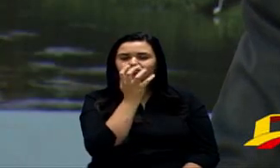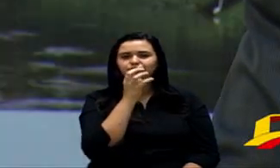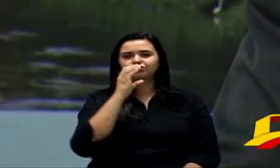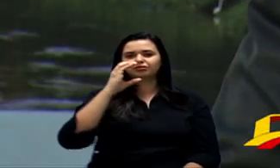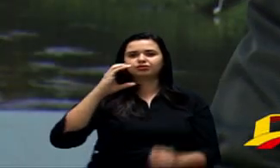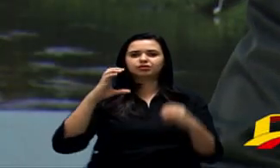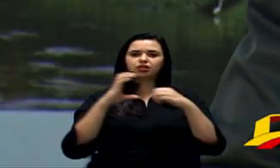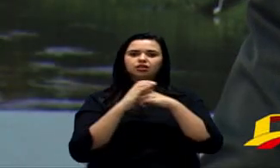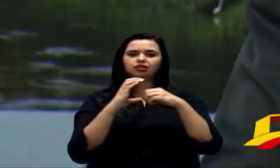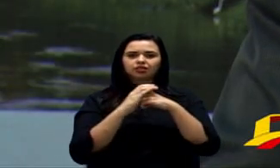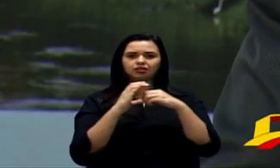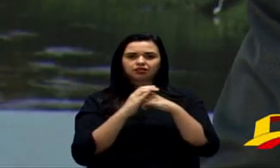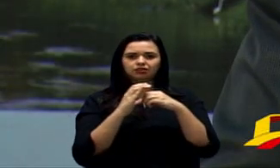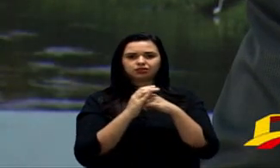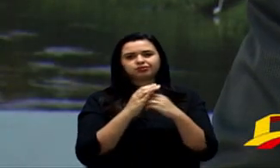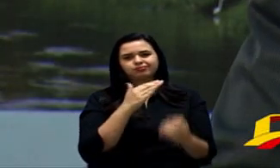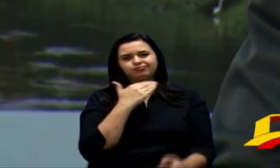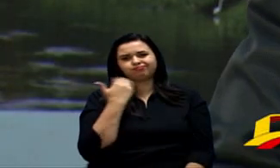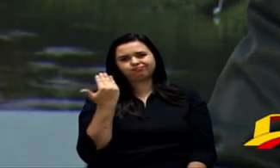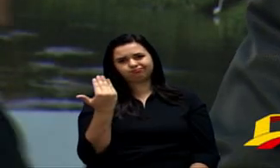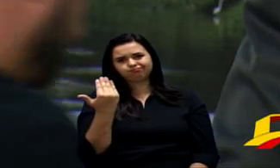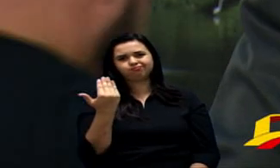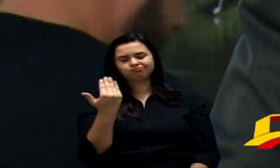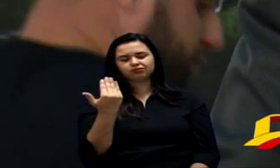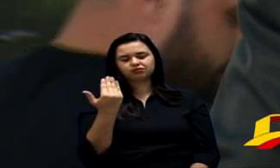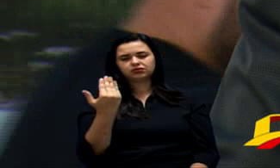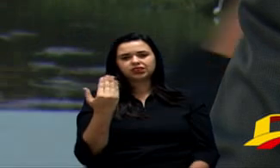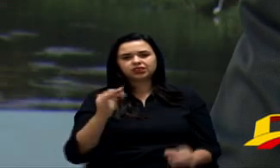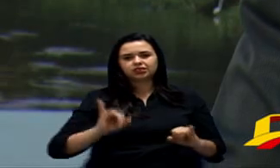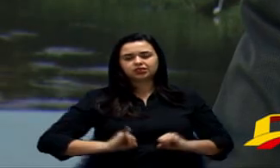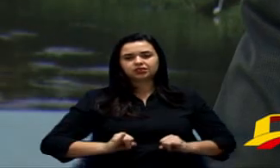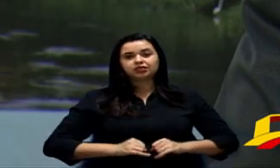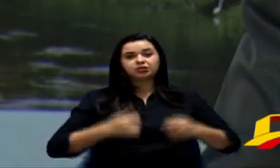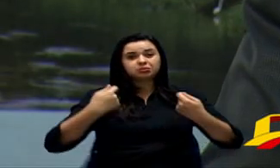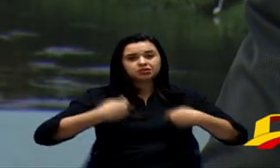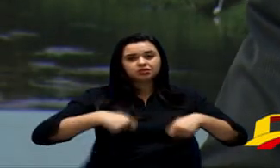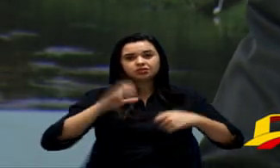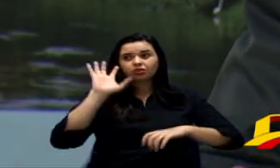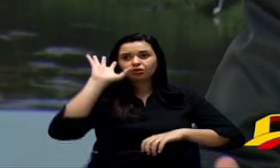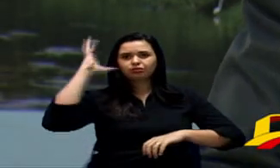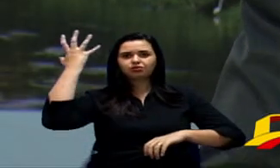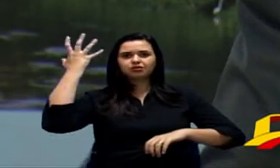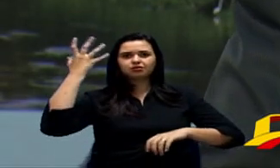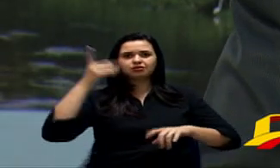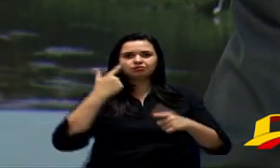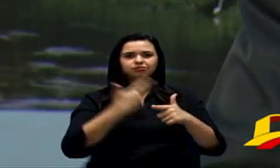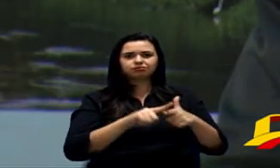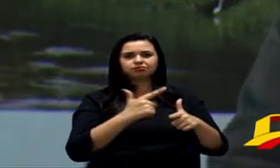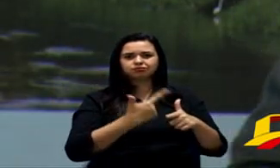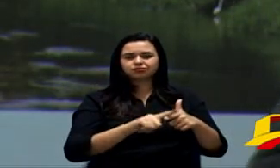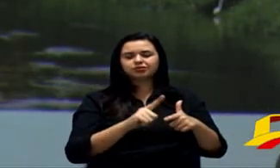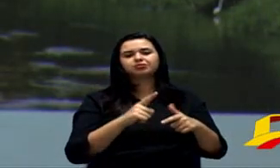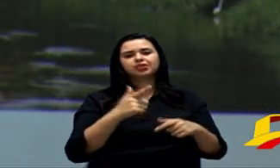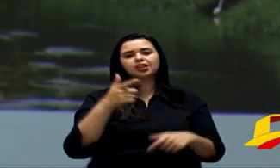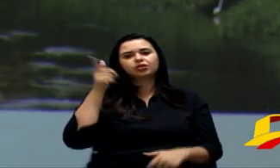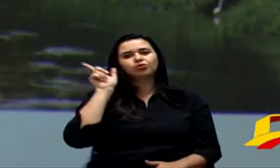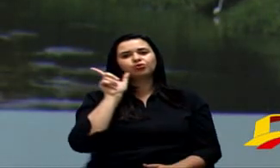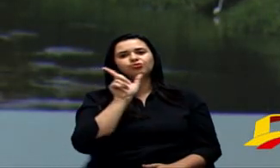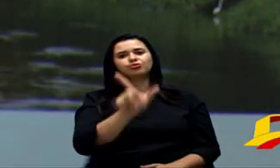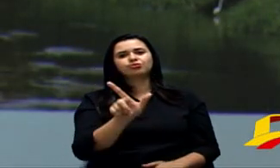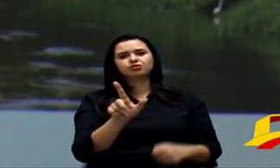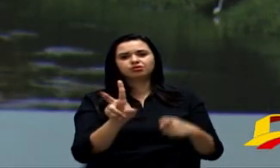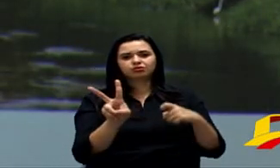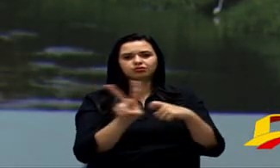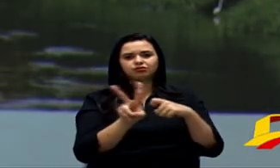cidade, que não foi em vão, para a gente conseguir as duas unidades do hospital veterinário. E eu espero, viu, Dini, viu,